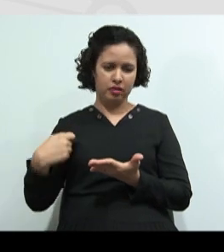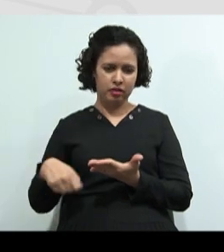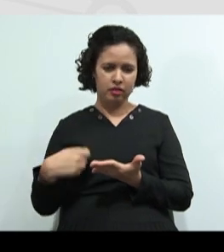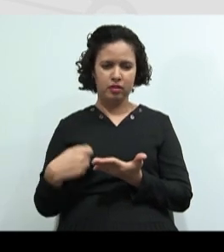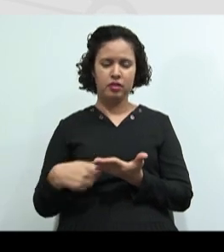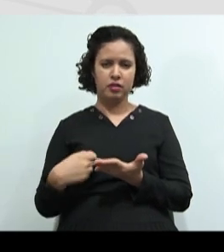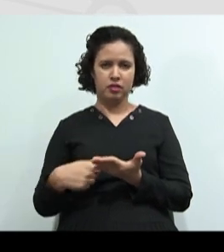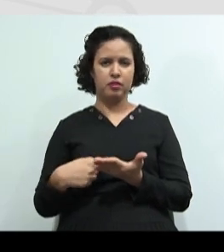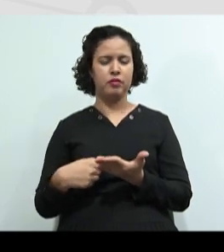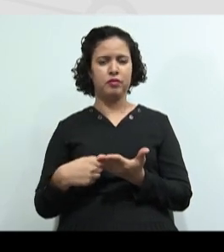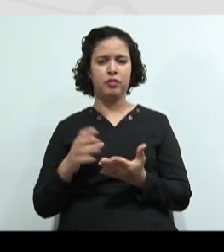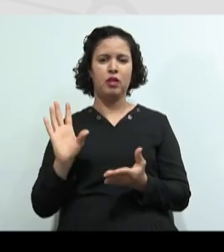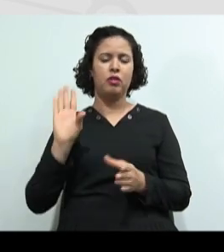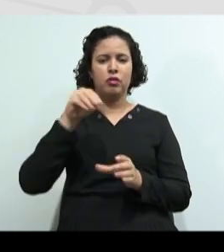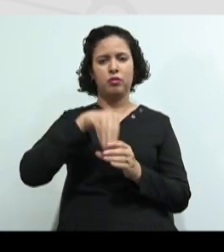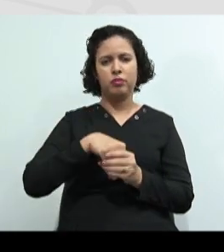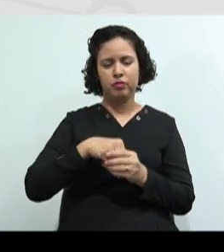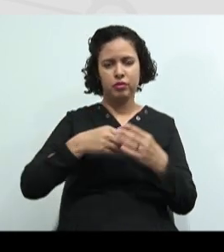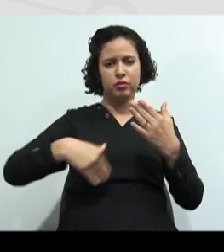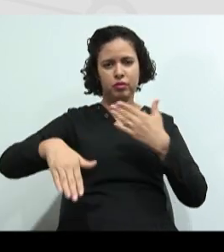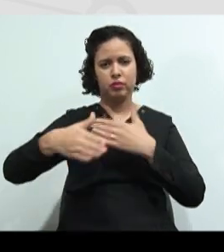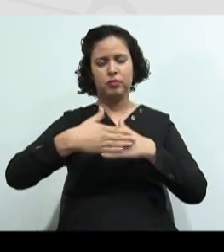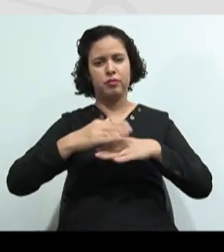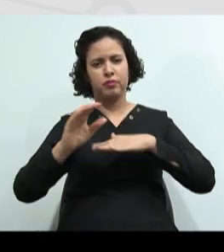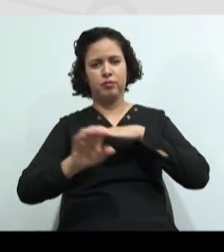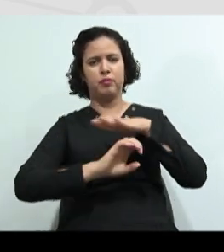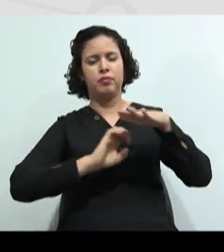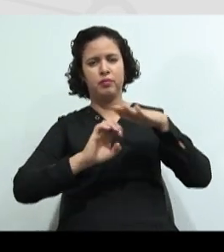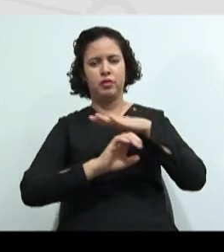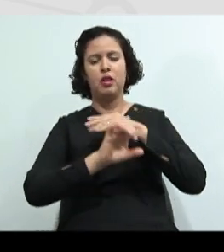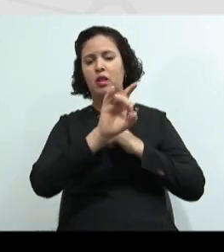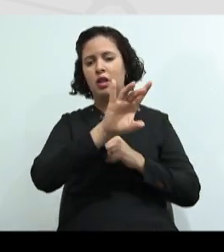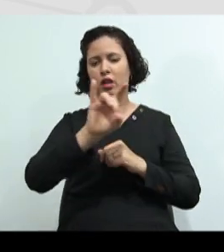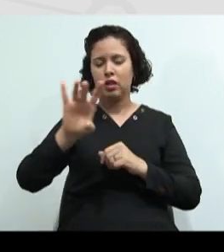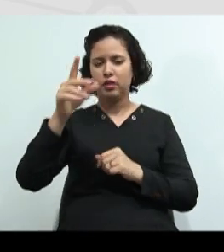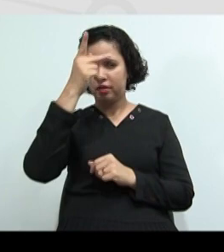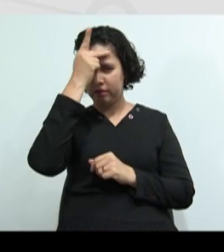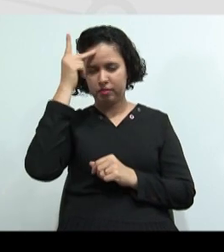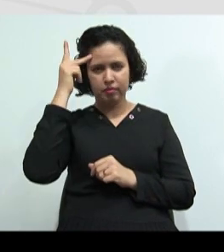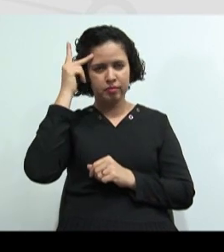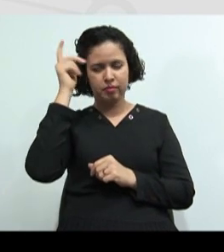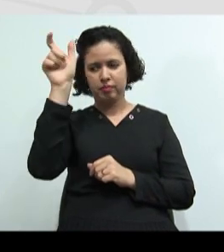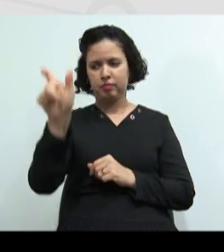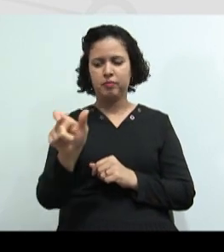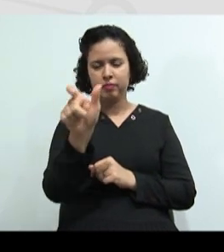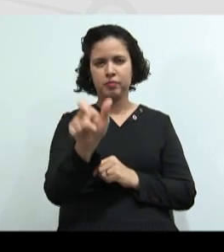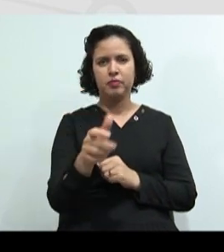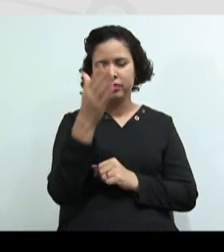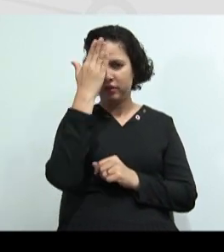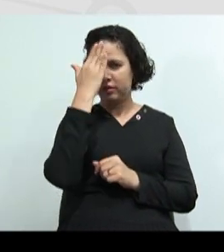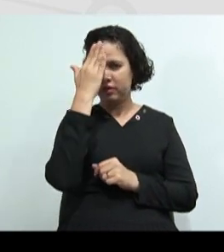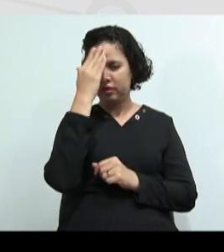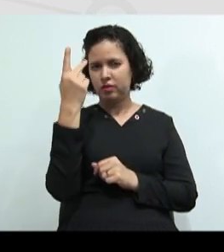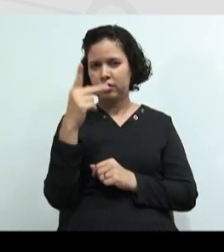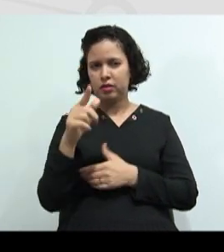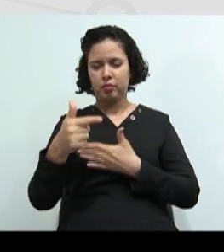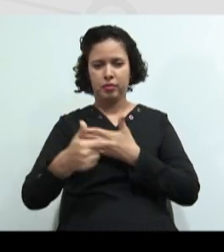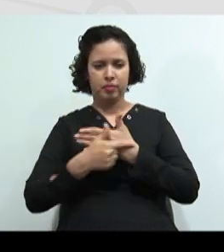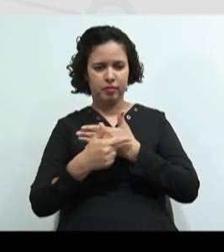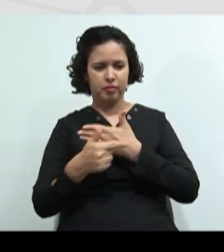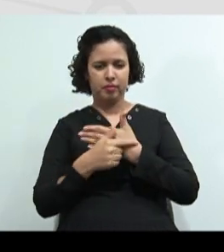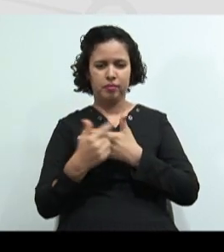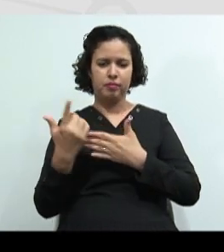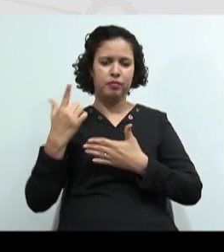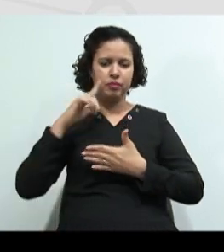A toda a organização, de modo que cada funcionário saiba o seu papel para alcançá-lo, fazendo com que o